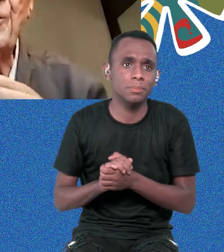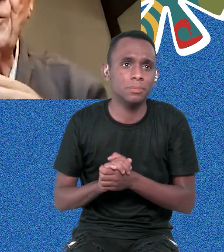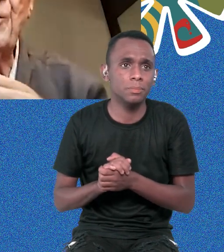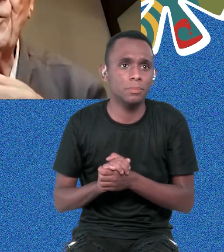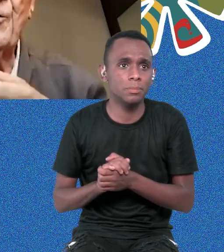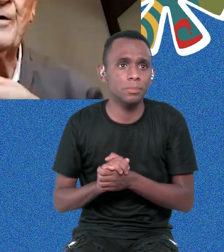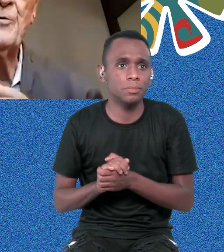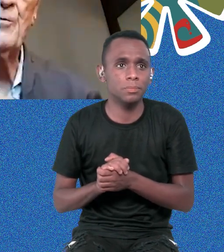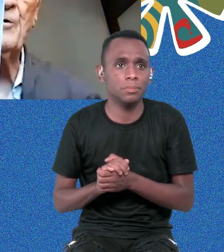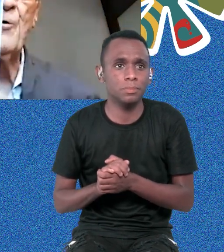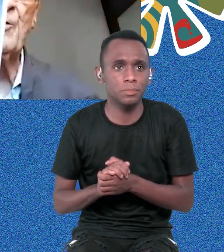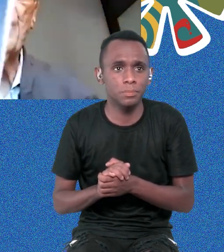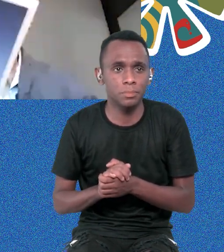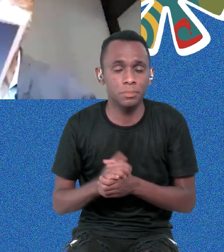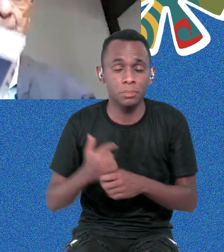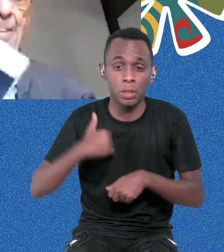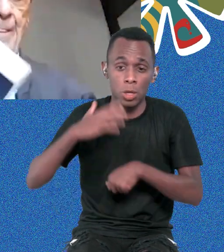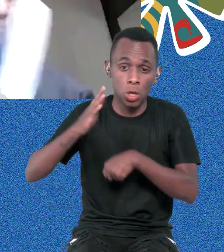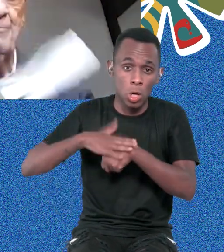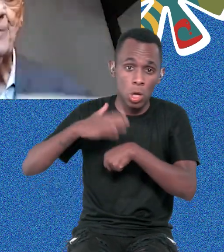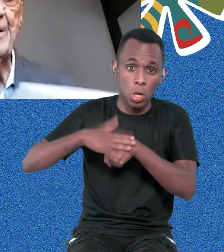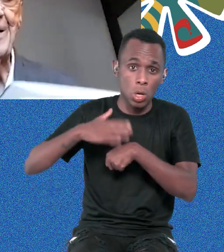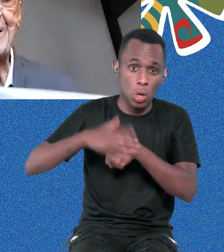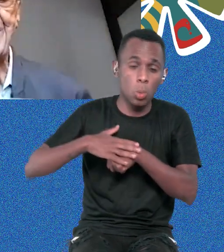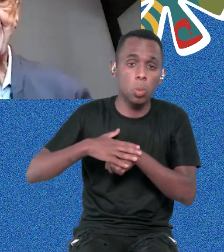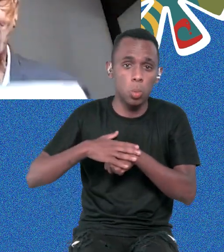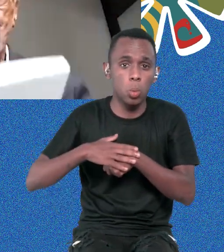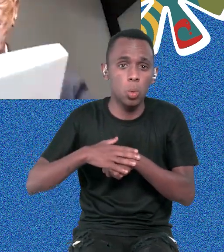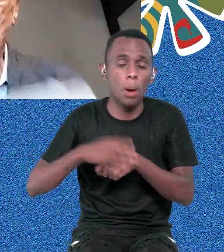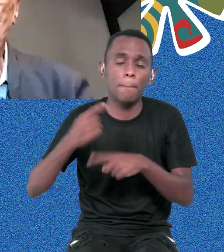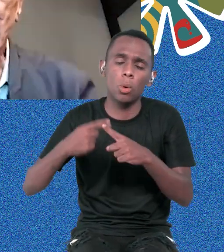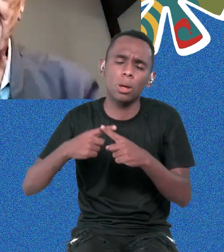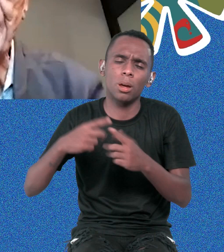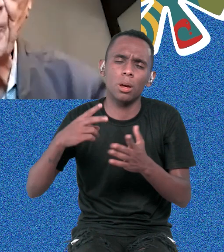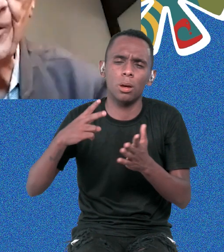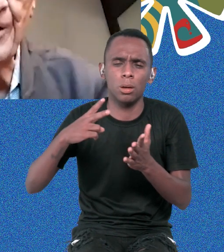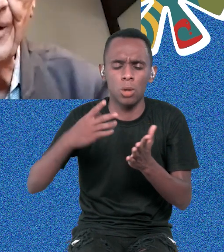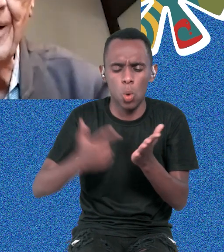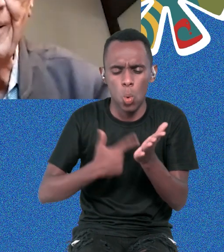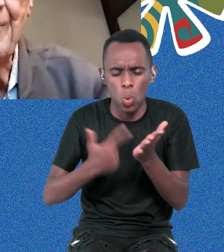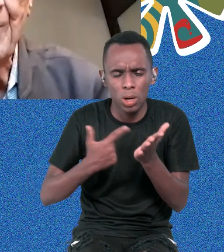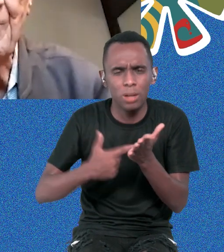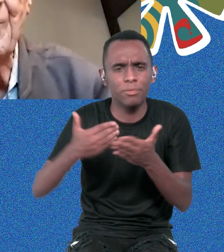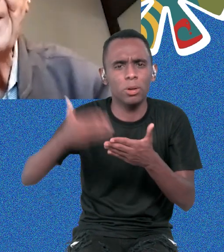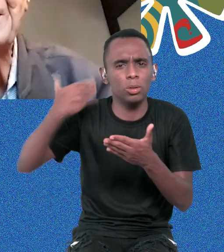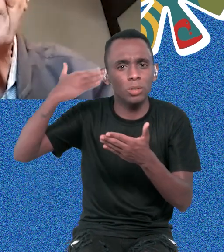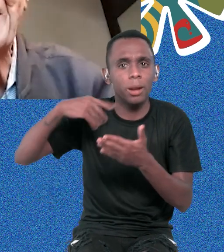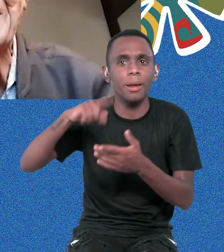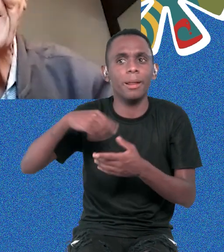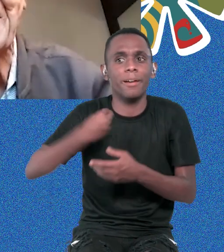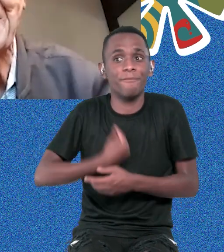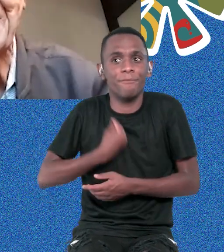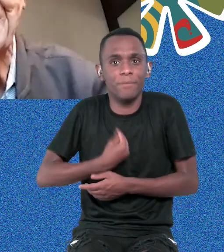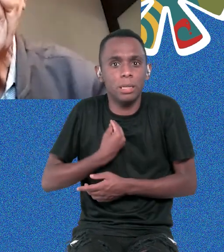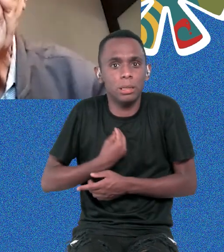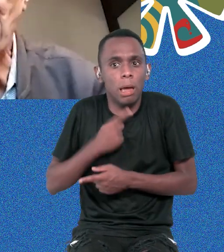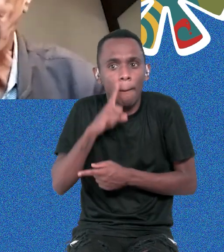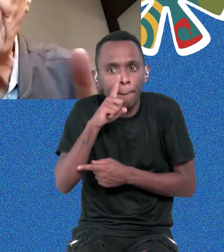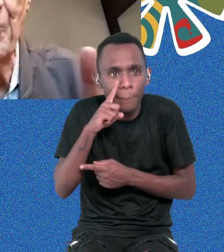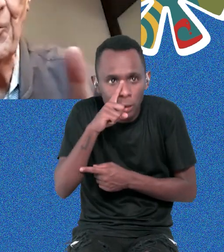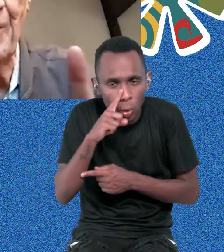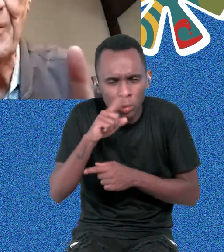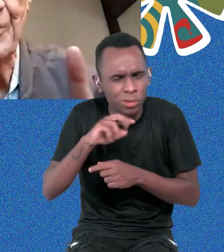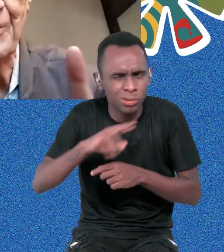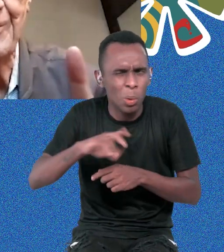Eu, isso? quando eu me coloquei Vidas, porque o livro anterior era Vidas Ameaçadas,